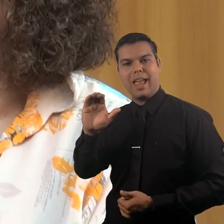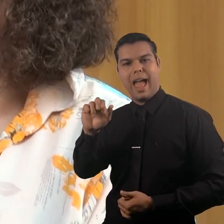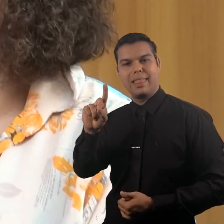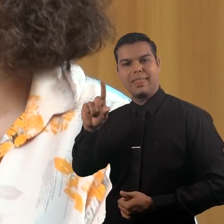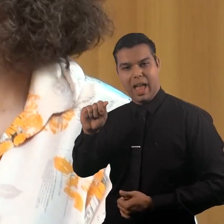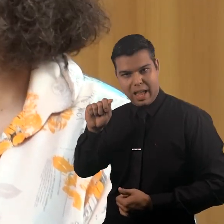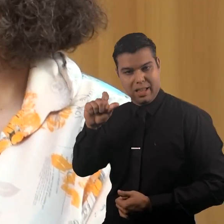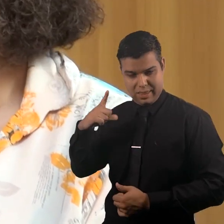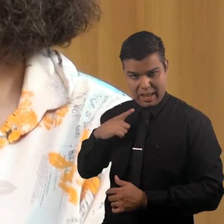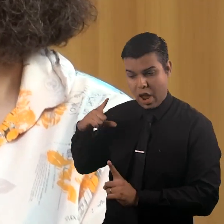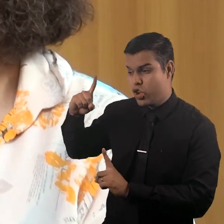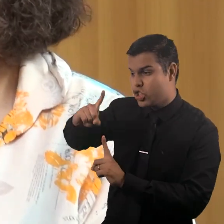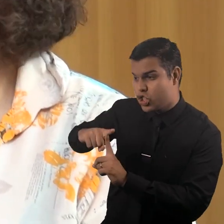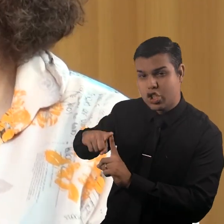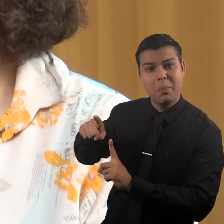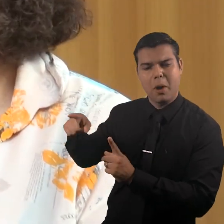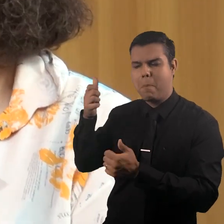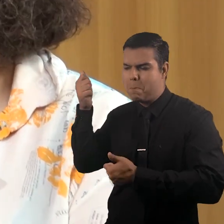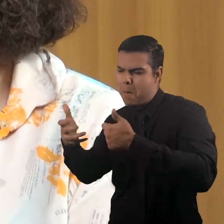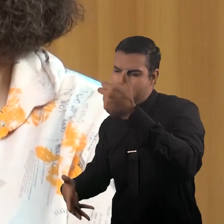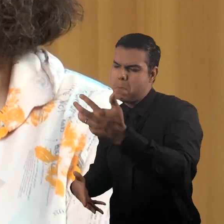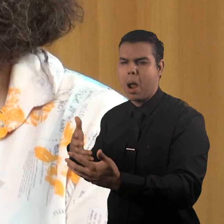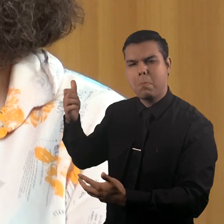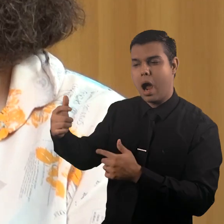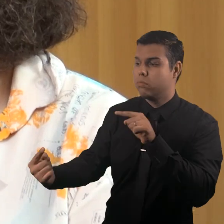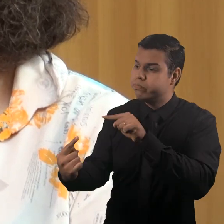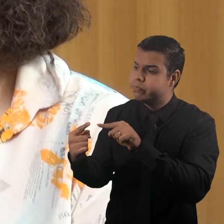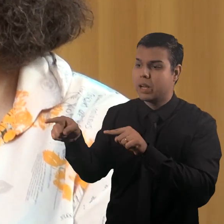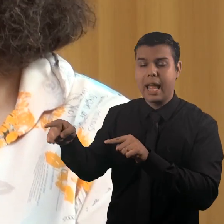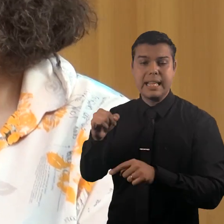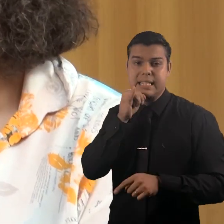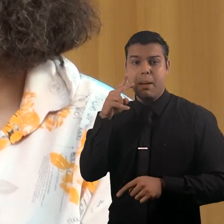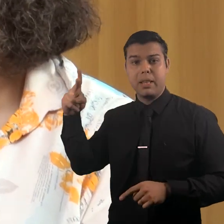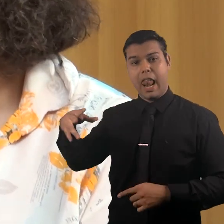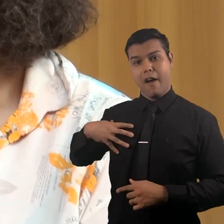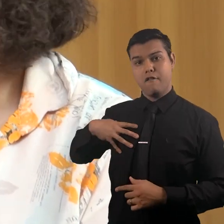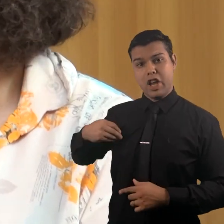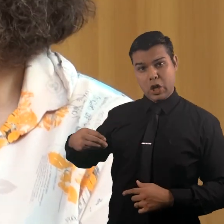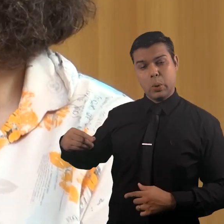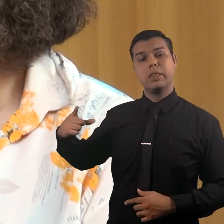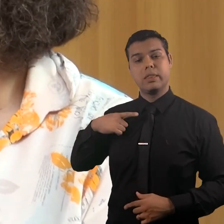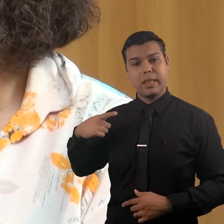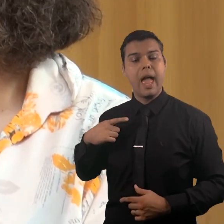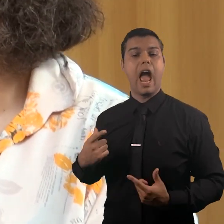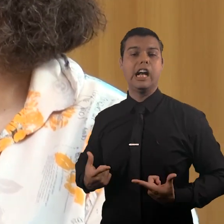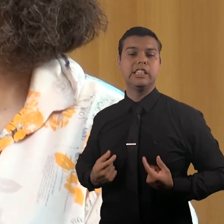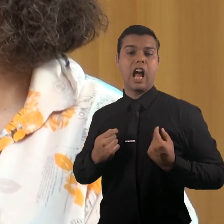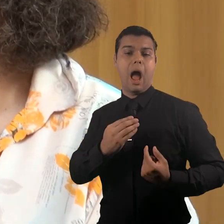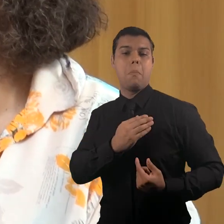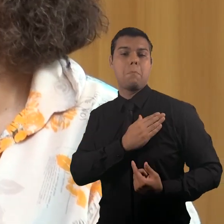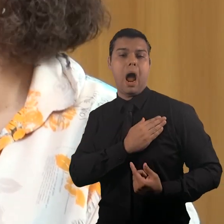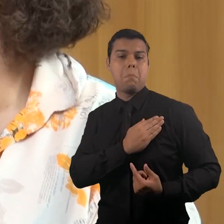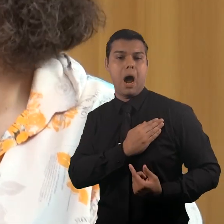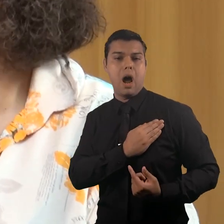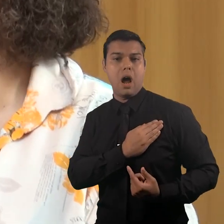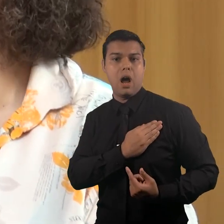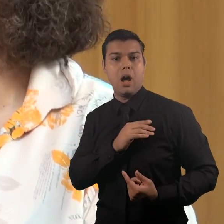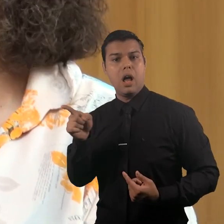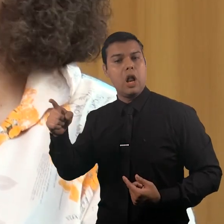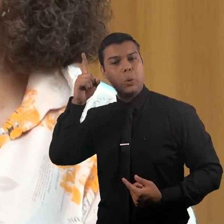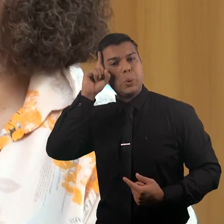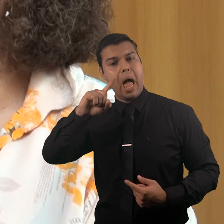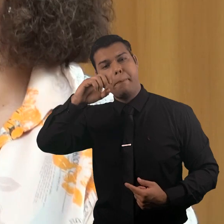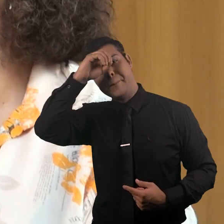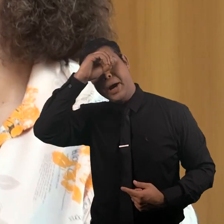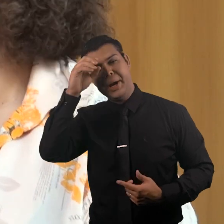impactos. Porque, muitas vezes, é o filho de alguém que está passando pelo câncer de mama e que não sabe nem o que é isso, né? E ali na escola, no